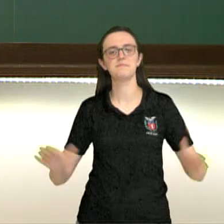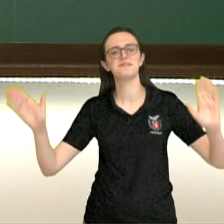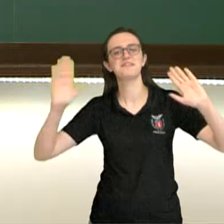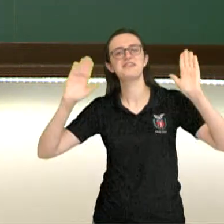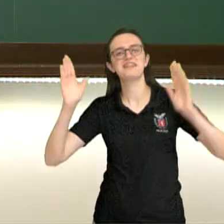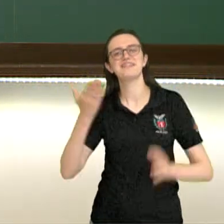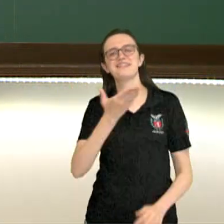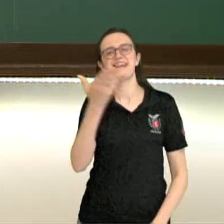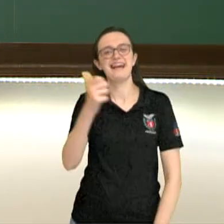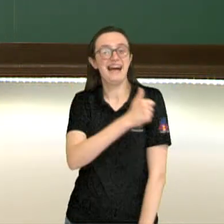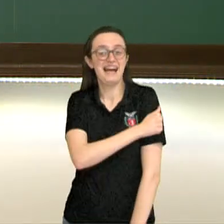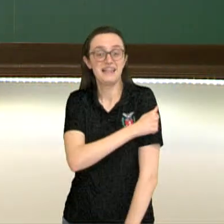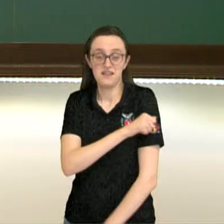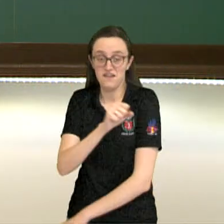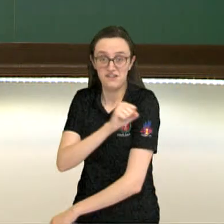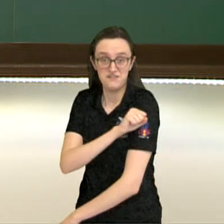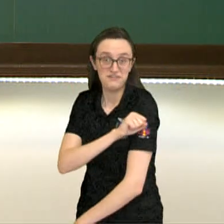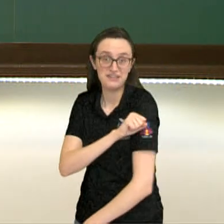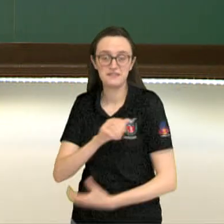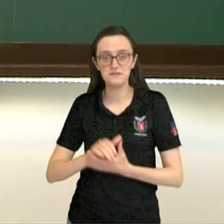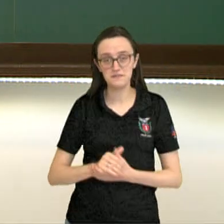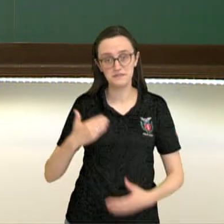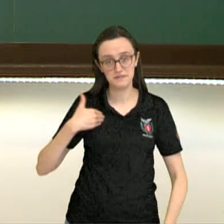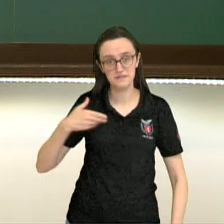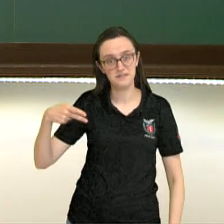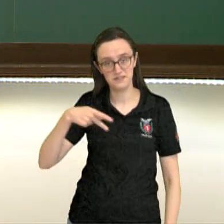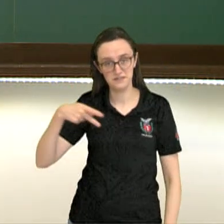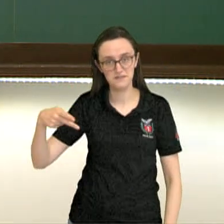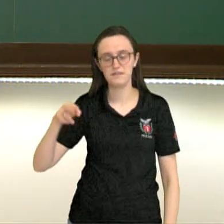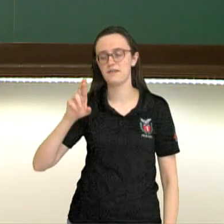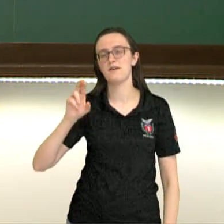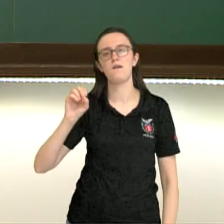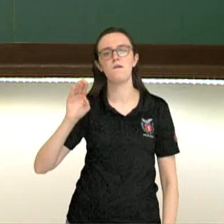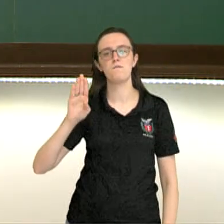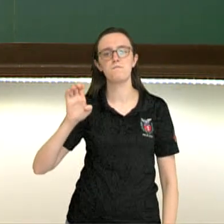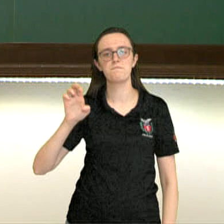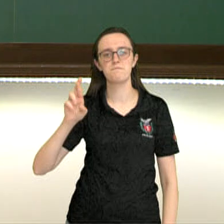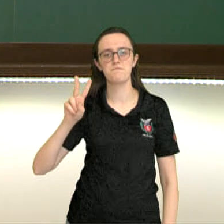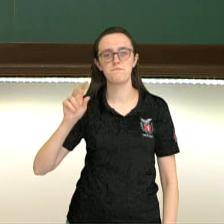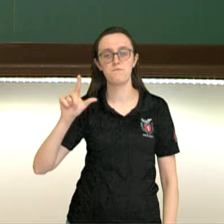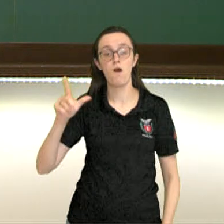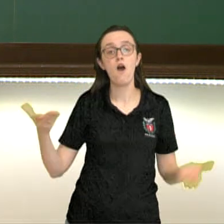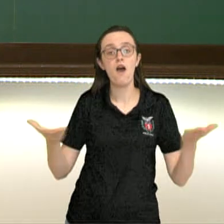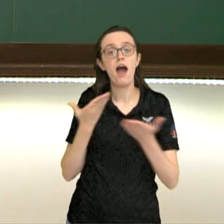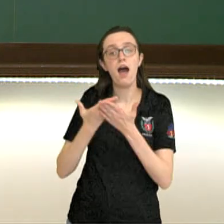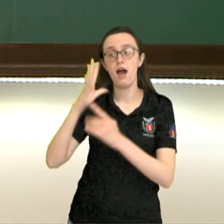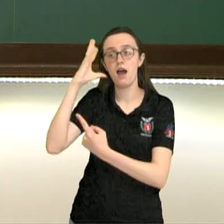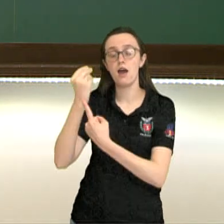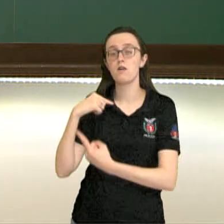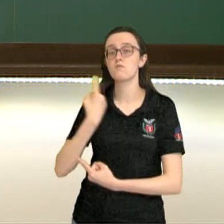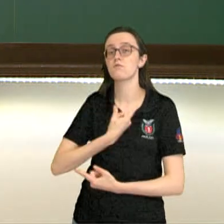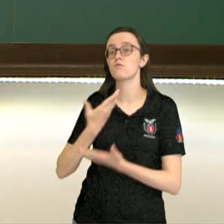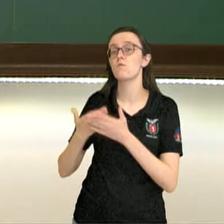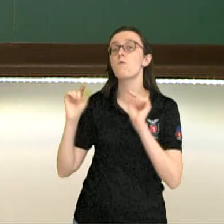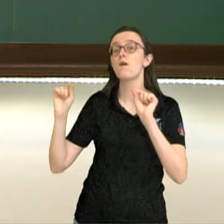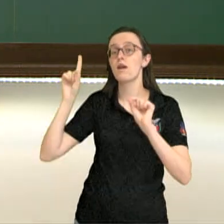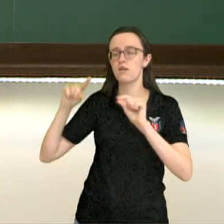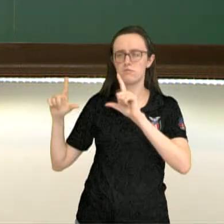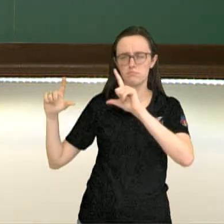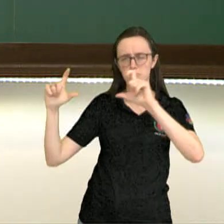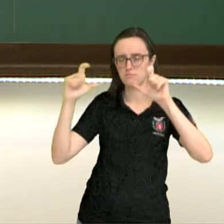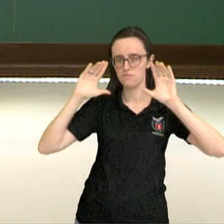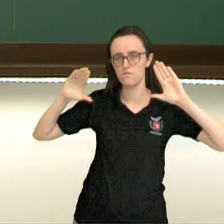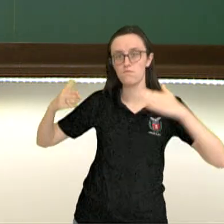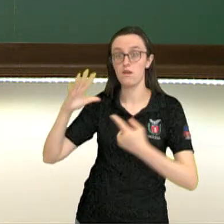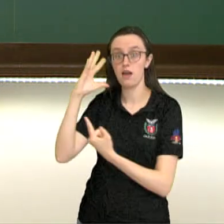Olá, estudantes do 8º ano. Eu sou o professor Roberval Carvalho e hoje na nossa aula de arte nós vamos falar sobre